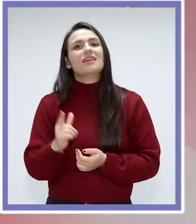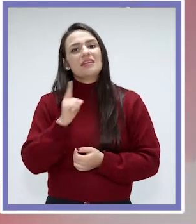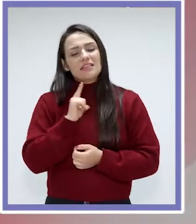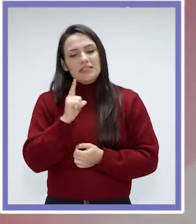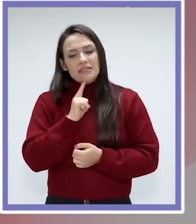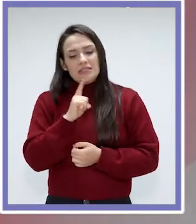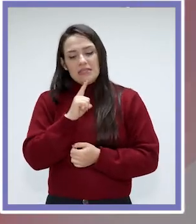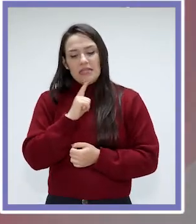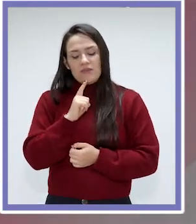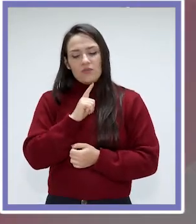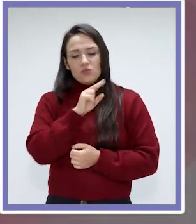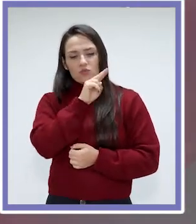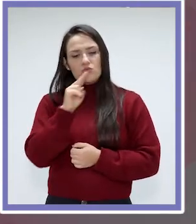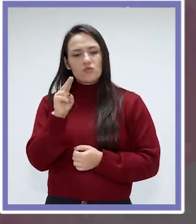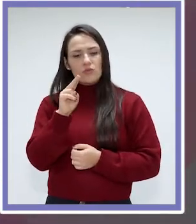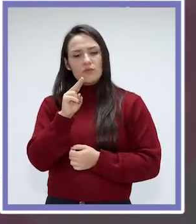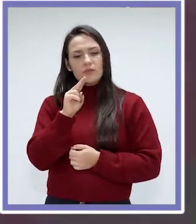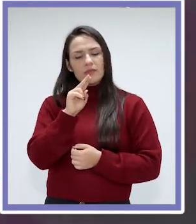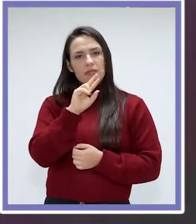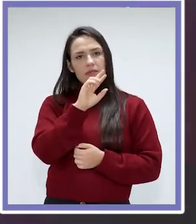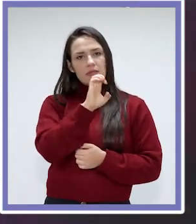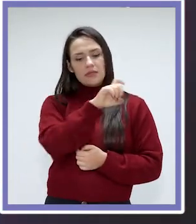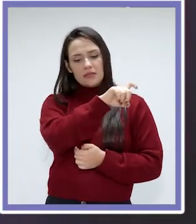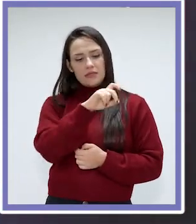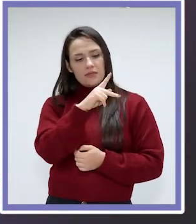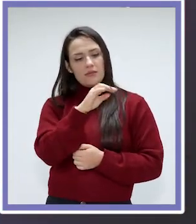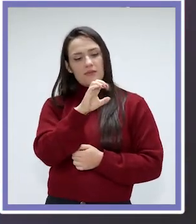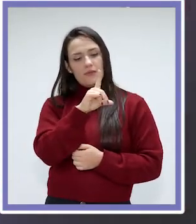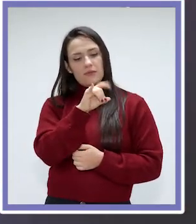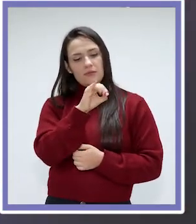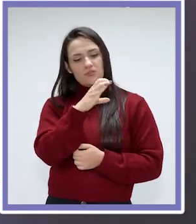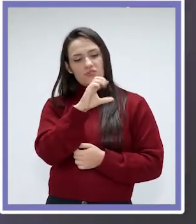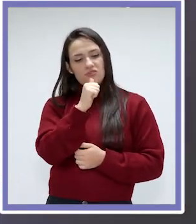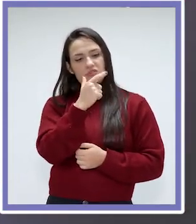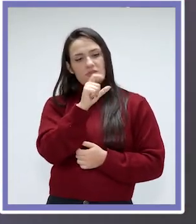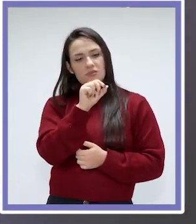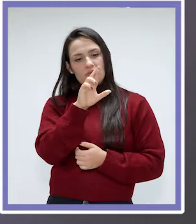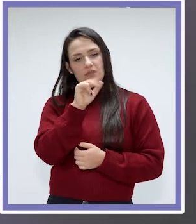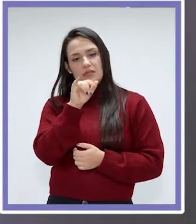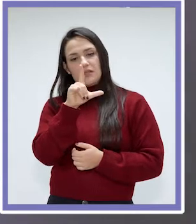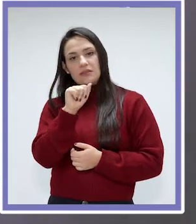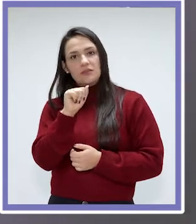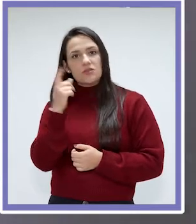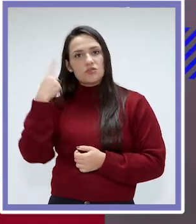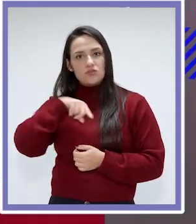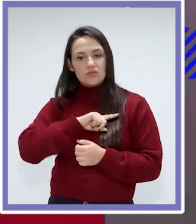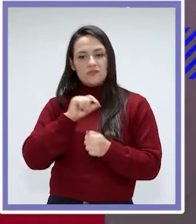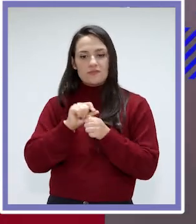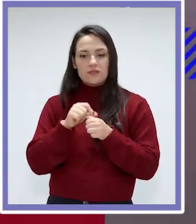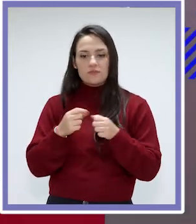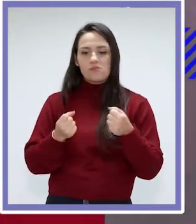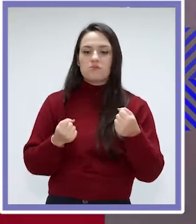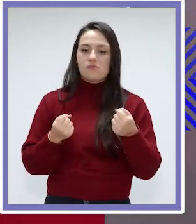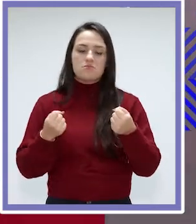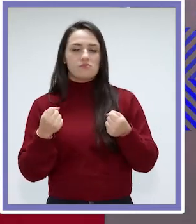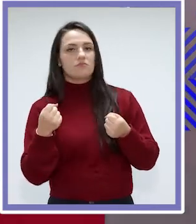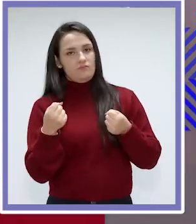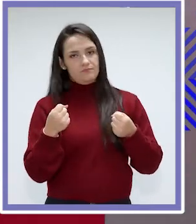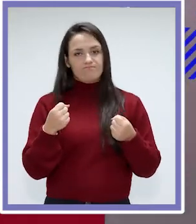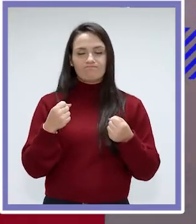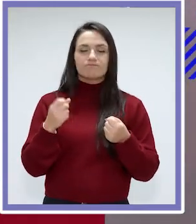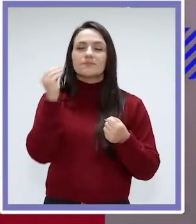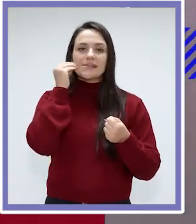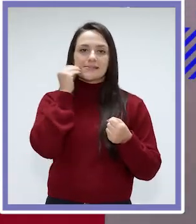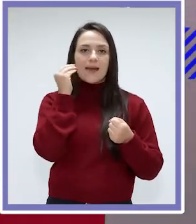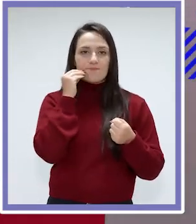que foi em 2017, né, saímos aqui de Campo Grande com 28 caminhonetes. Nós ficamos impressionados